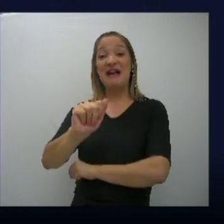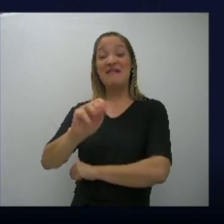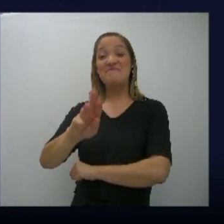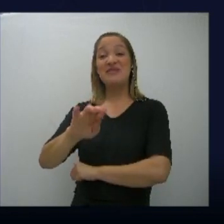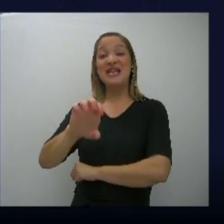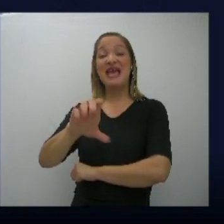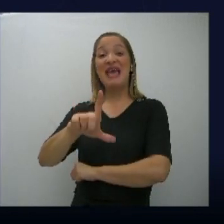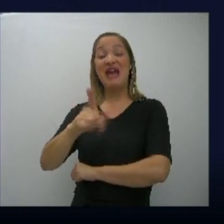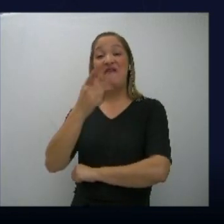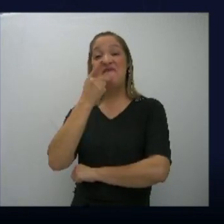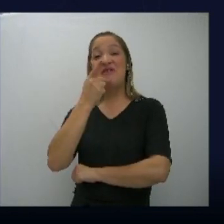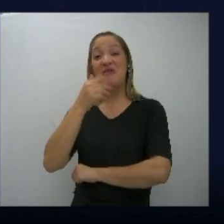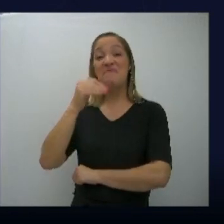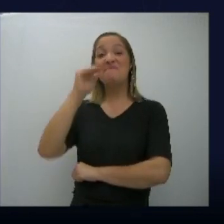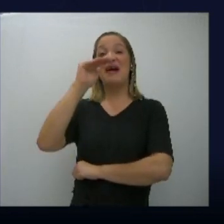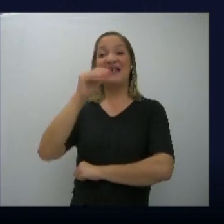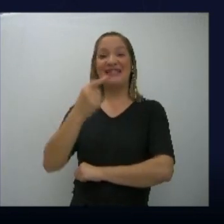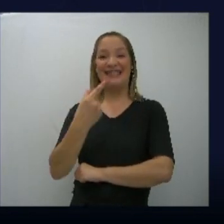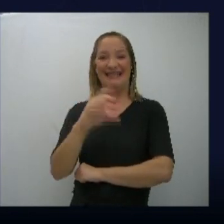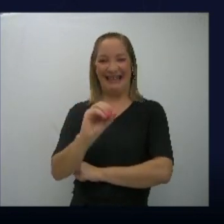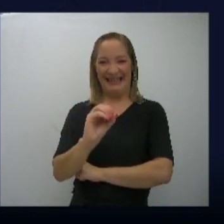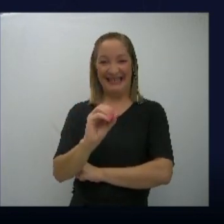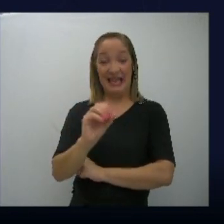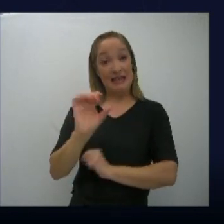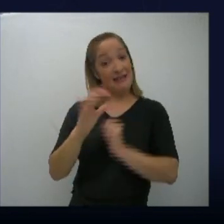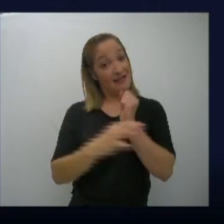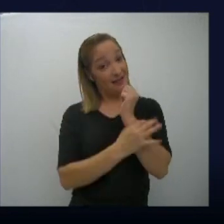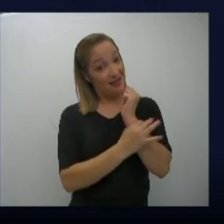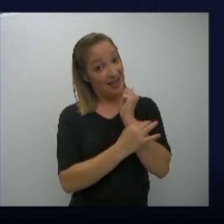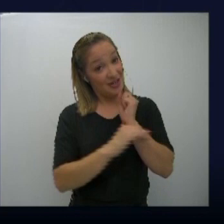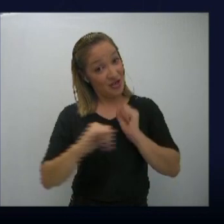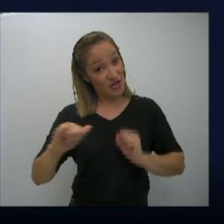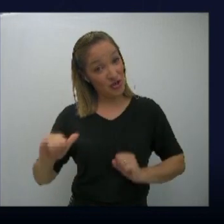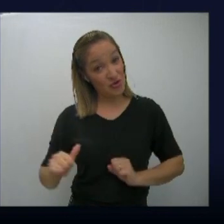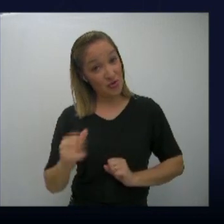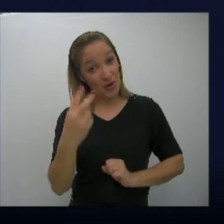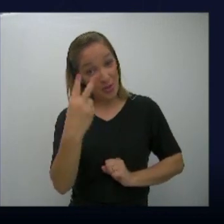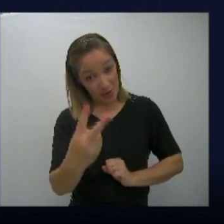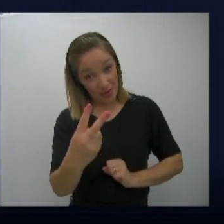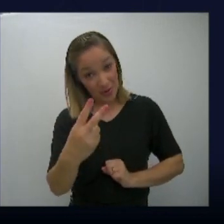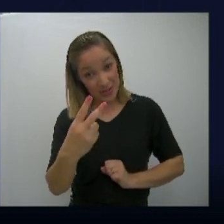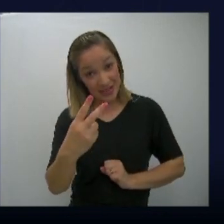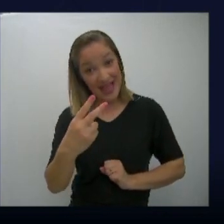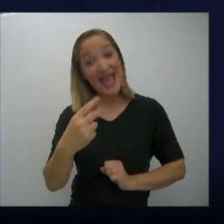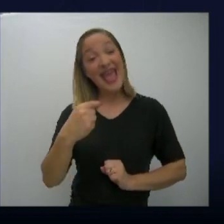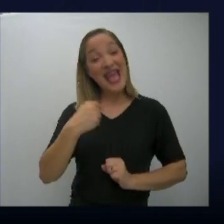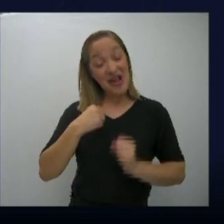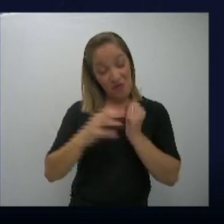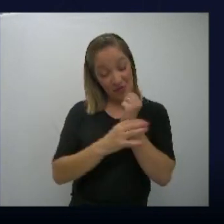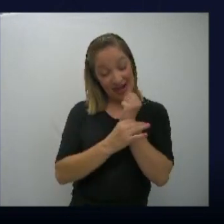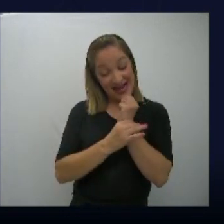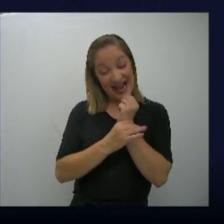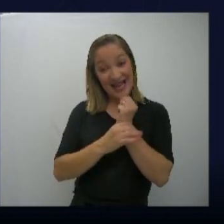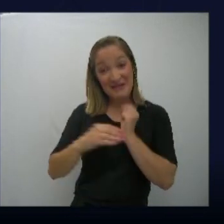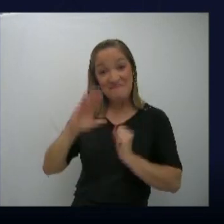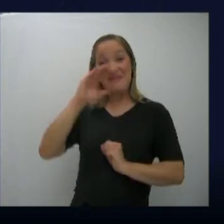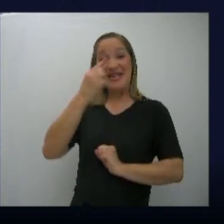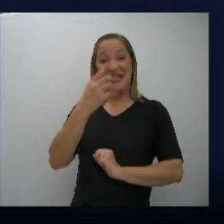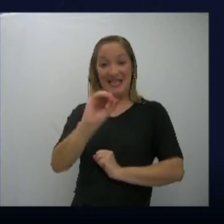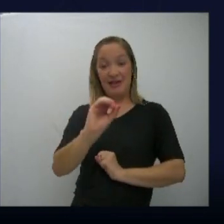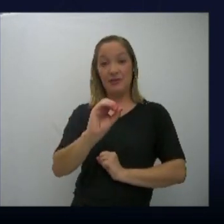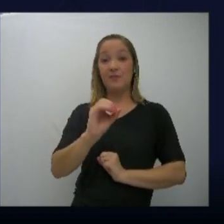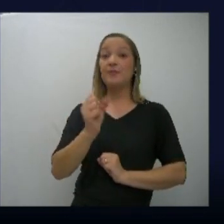garantir os juros a dois é mais que deve tá chegar assim você consegue garantir a sua garganta o resto direita não tem